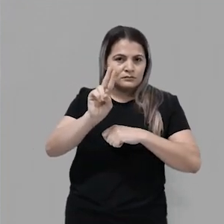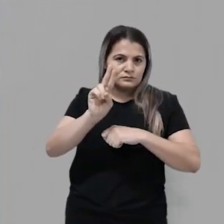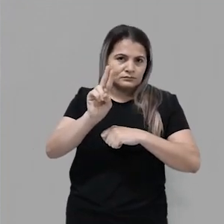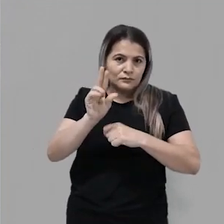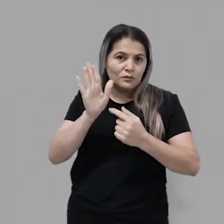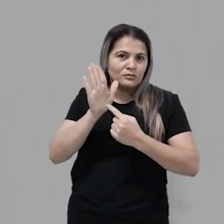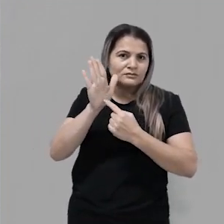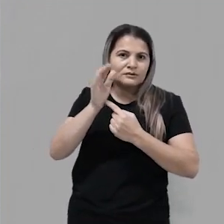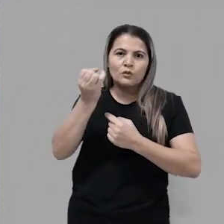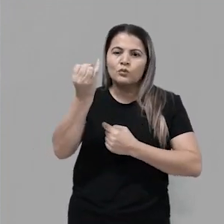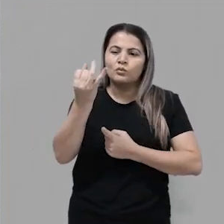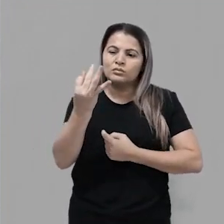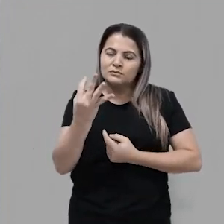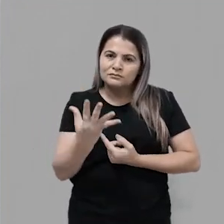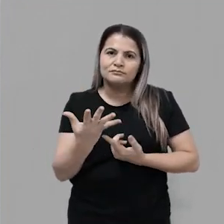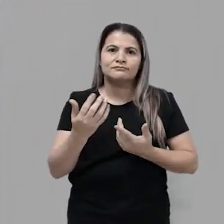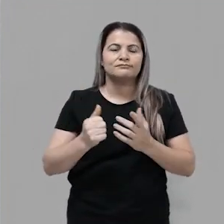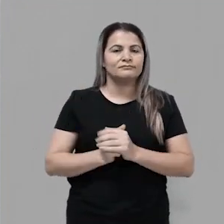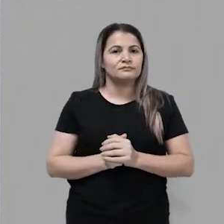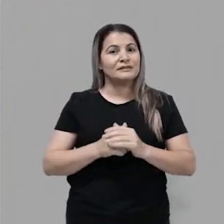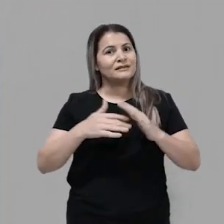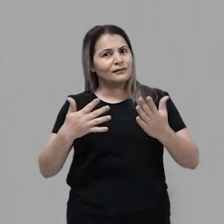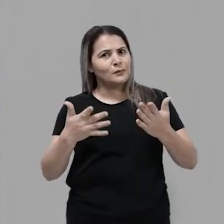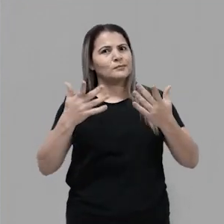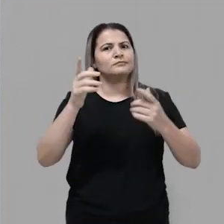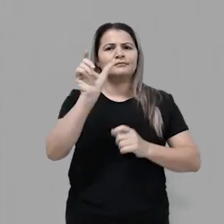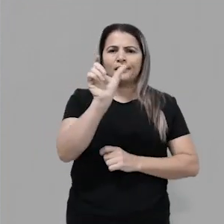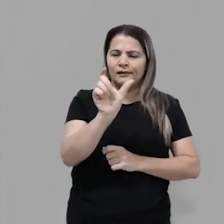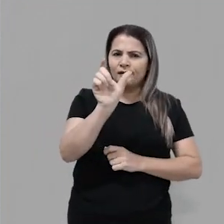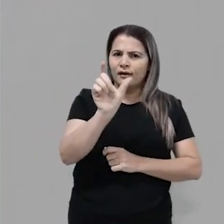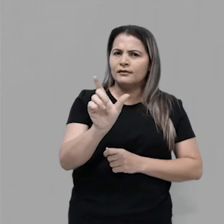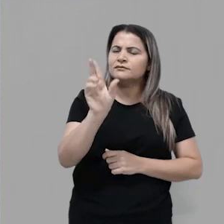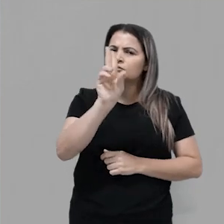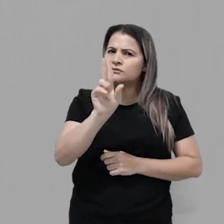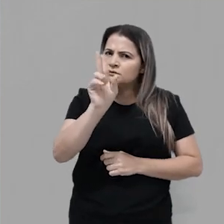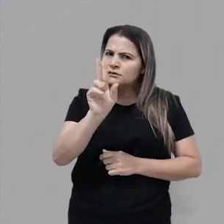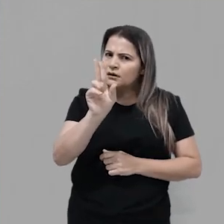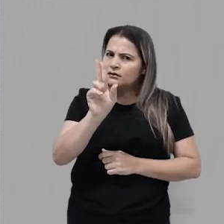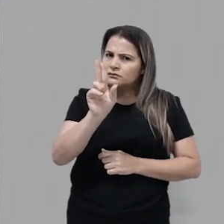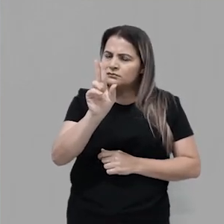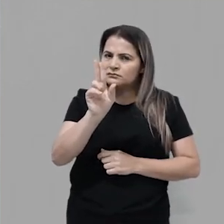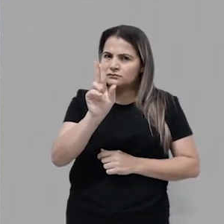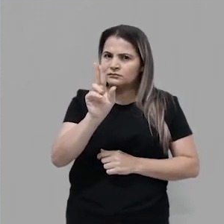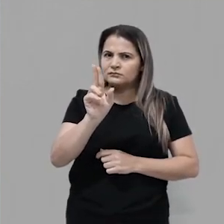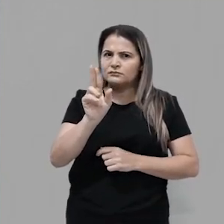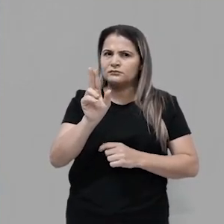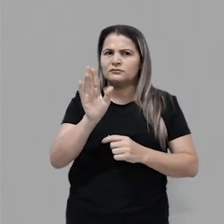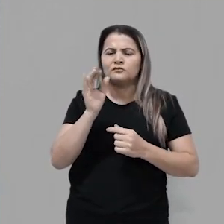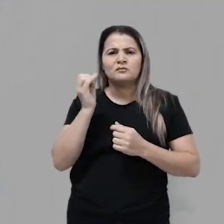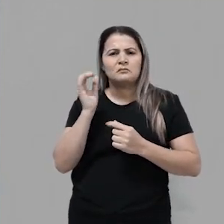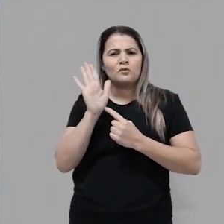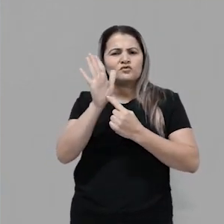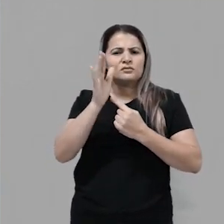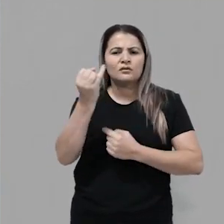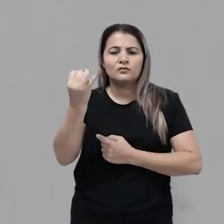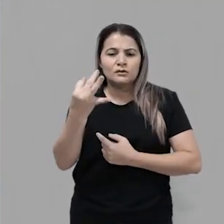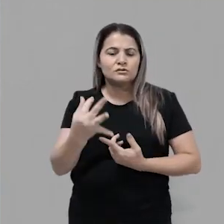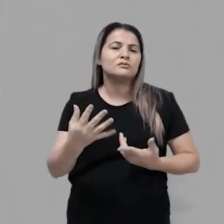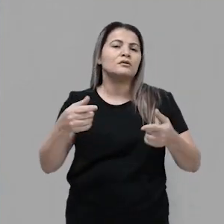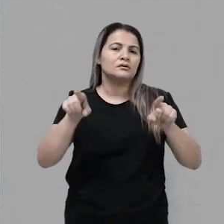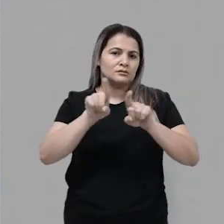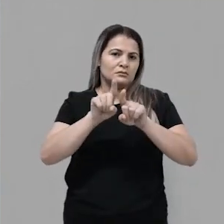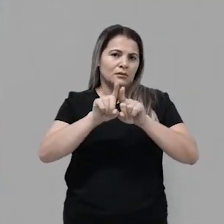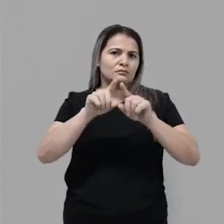descrever quantidades. Então, palavras que são usadas como determinantes podem desempenhar papel